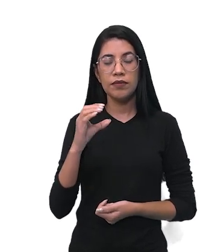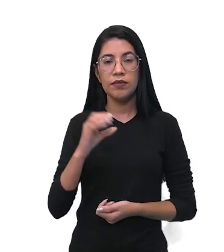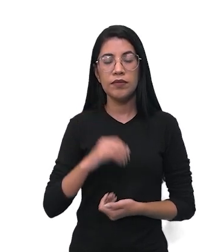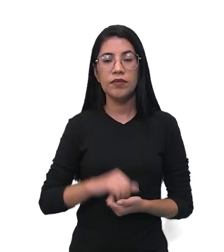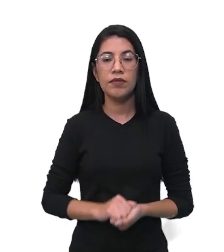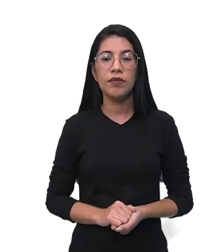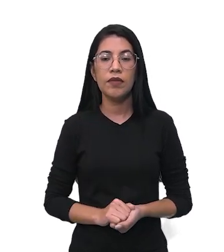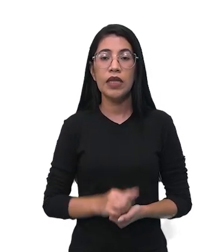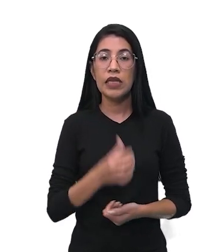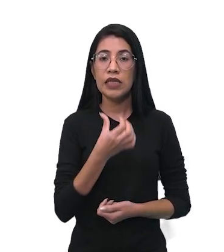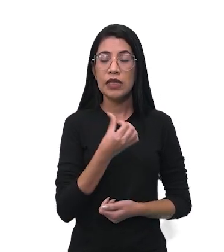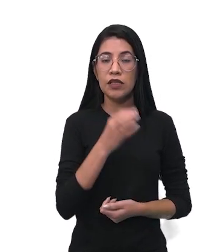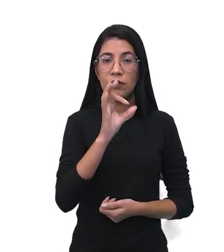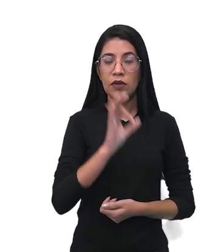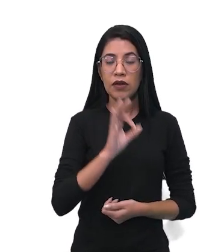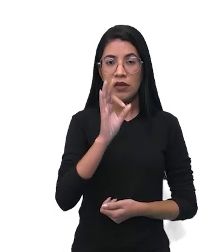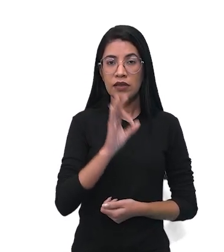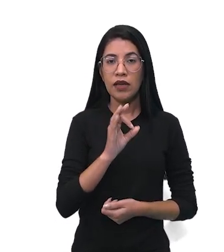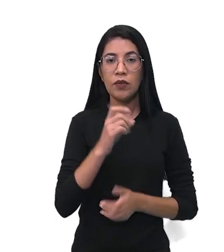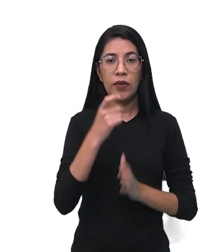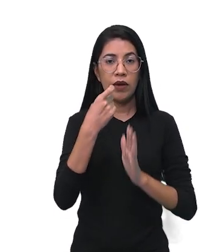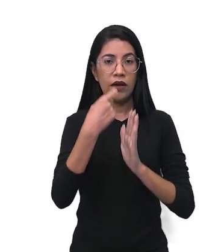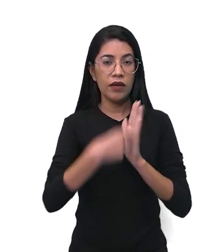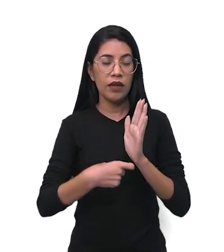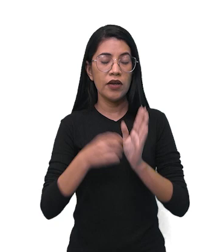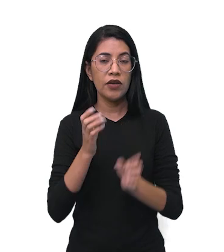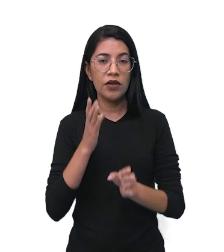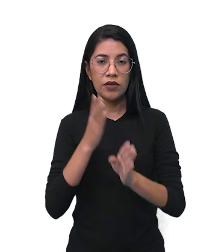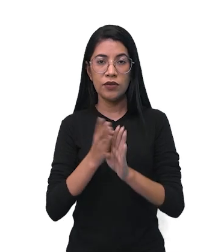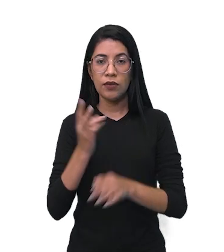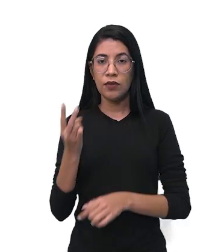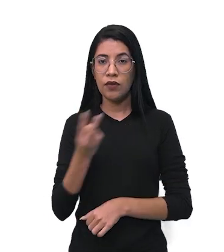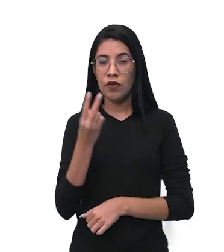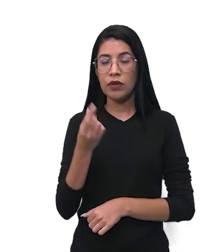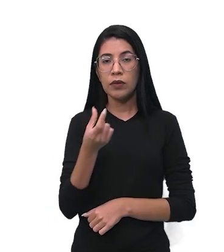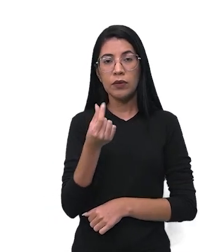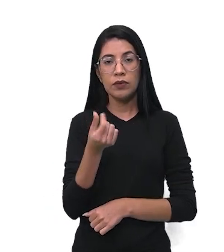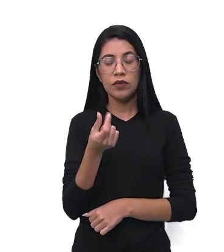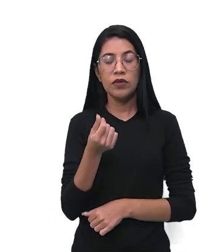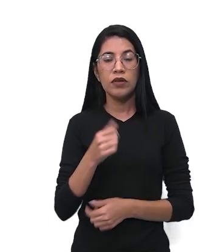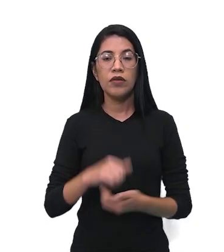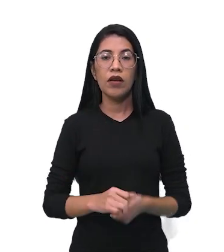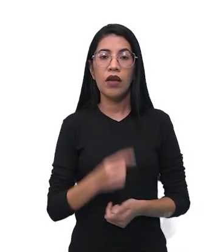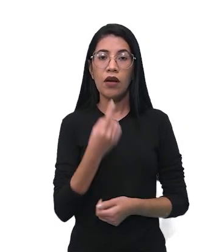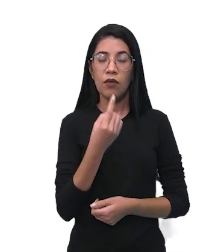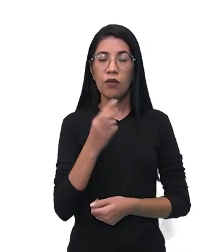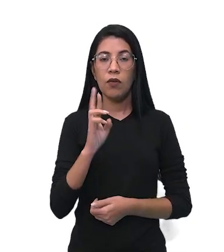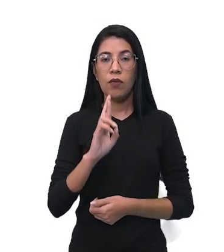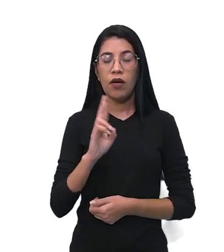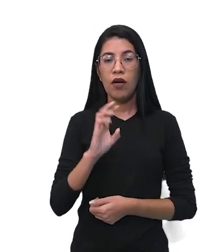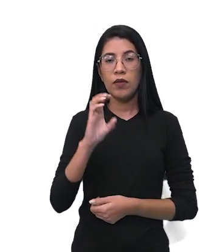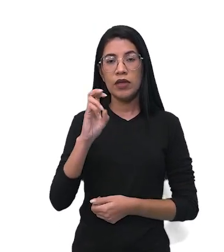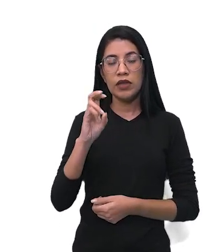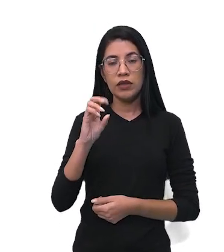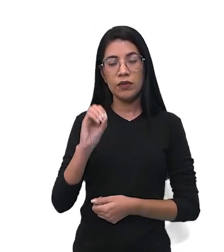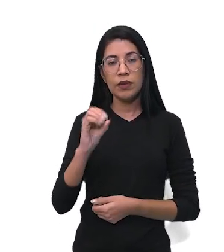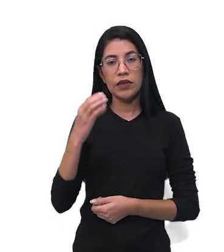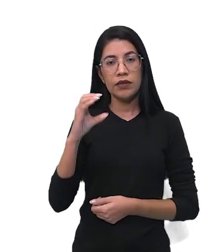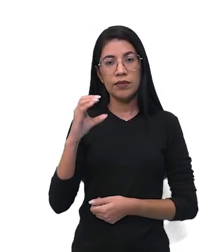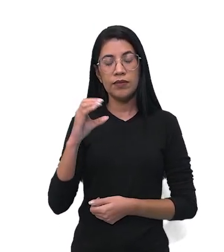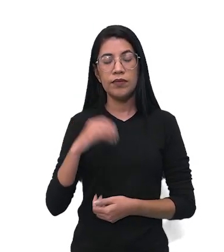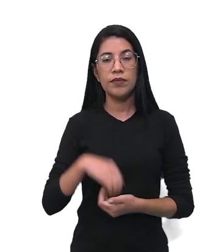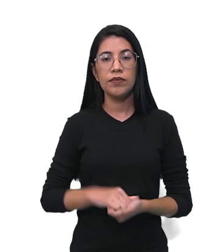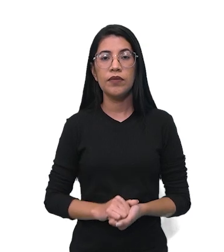6% foi a taxa, né? Então a gente está encontrando aqui o valor. R$ 1,50, ou seja, esse foi